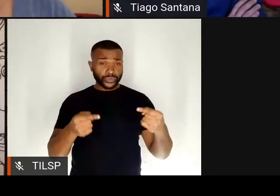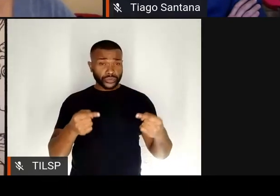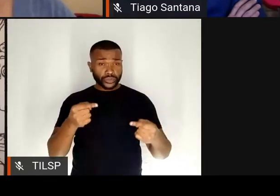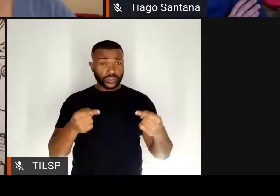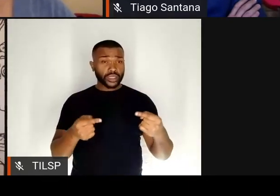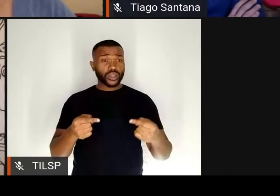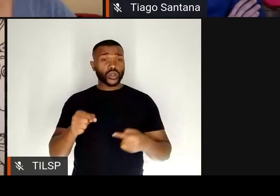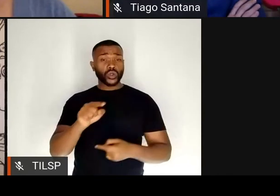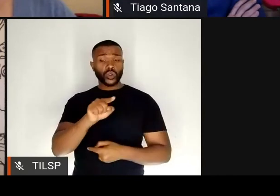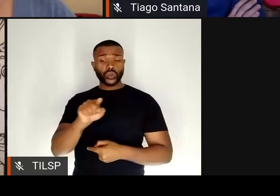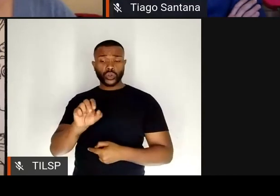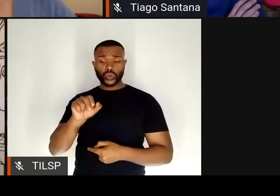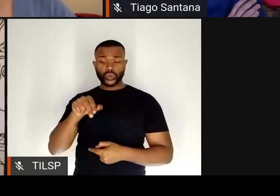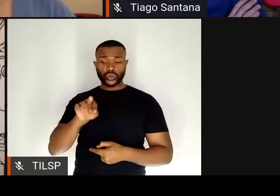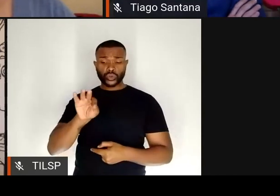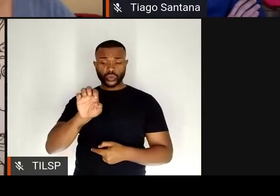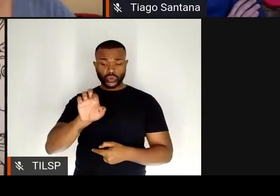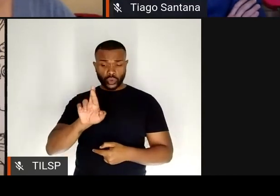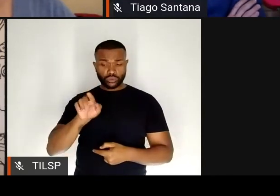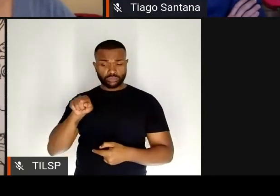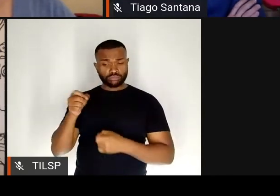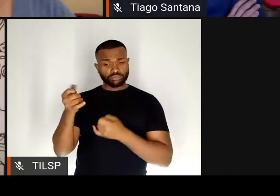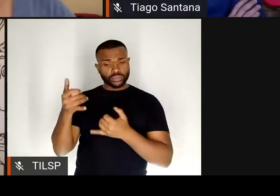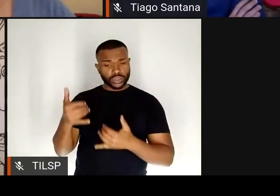em Diante da Dor dos Outros?